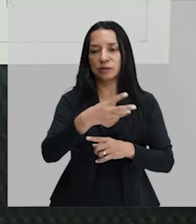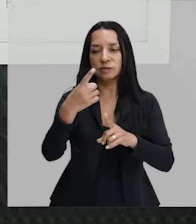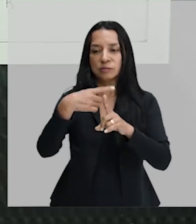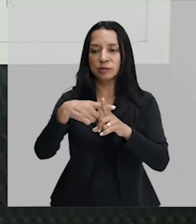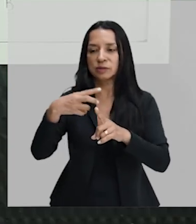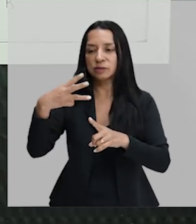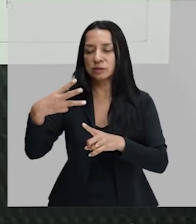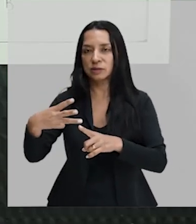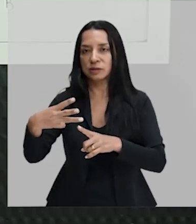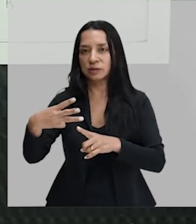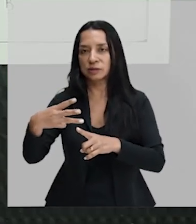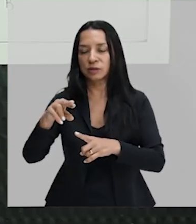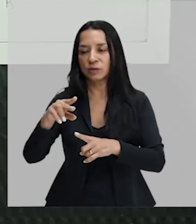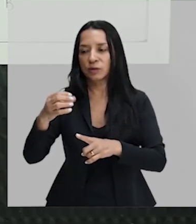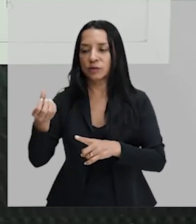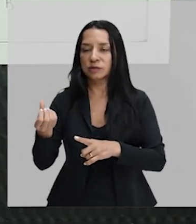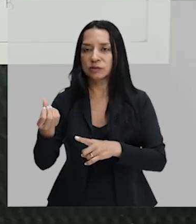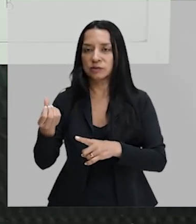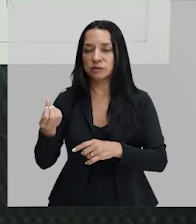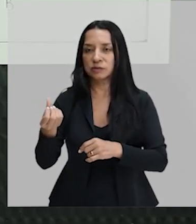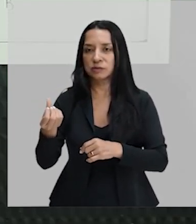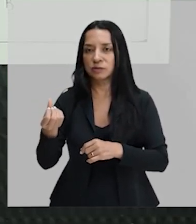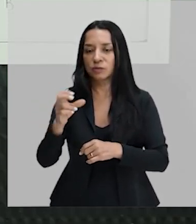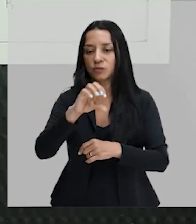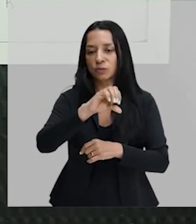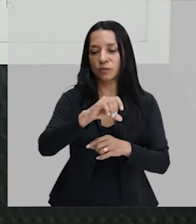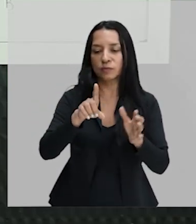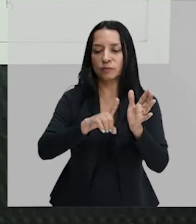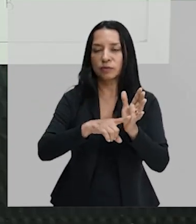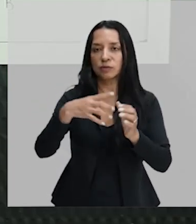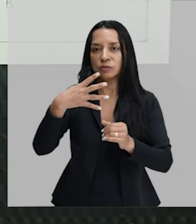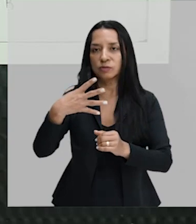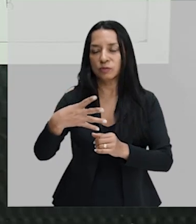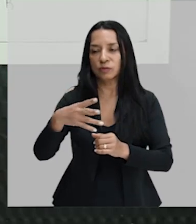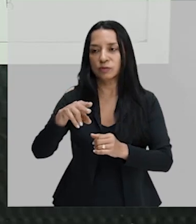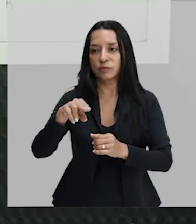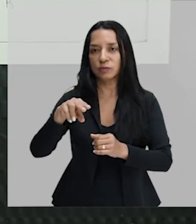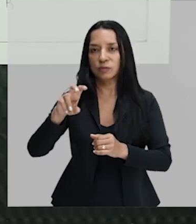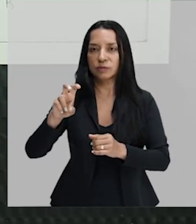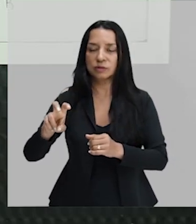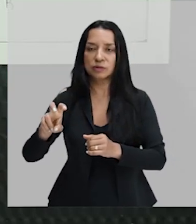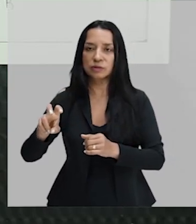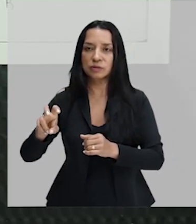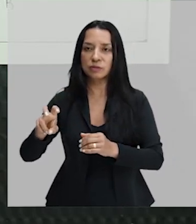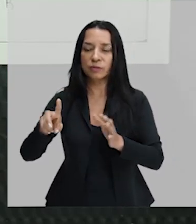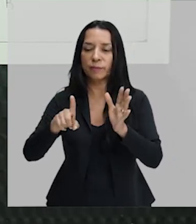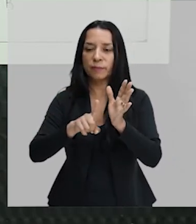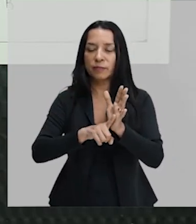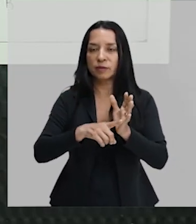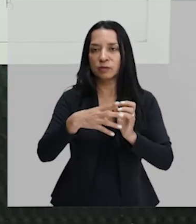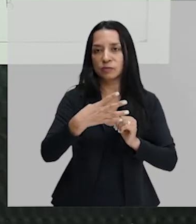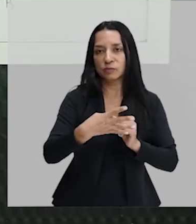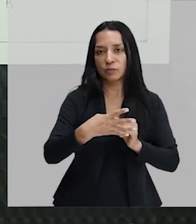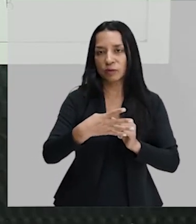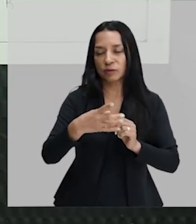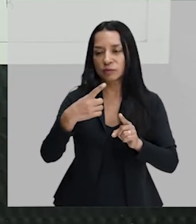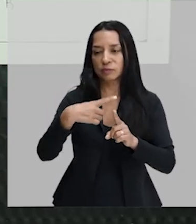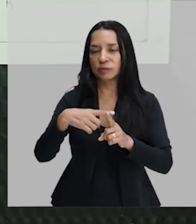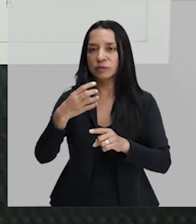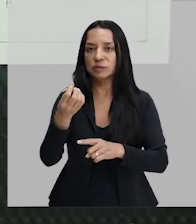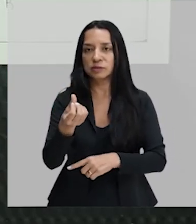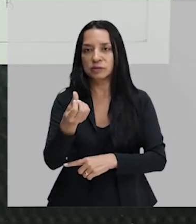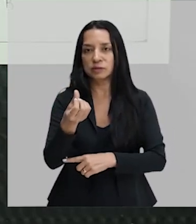escrever agora a transposta de B. Essa transposta, a gente substitui a linha pela coluna. Ou